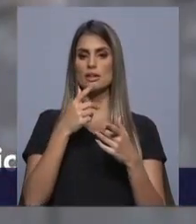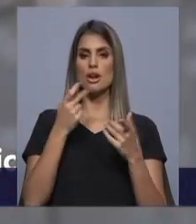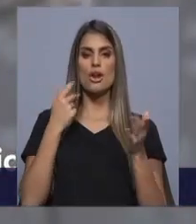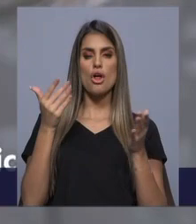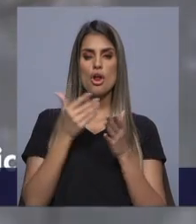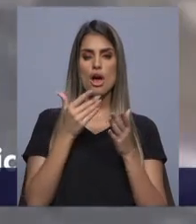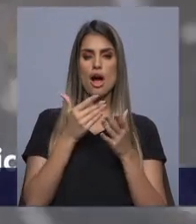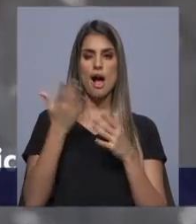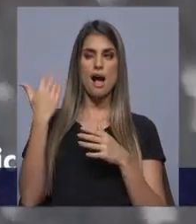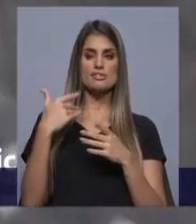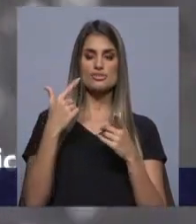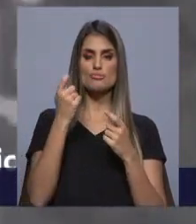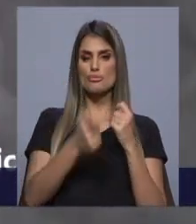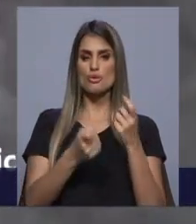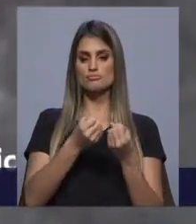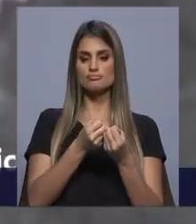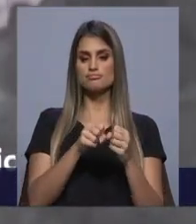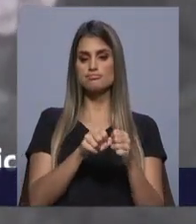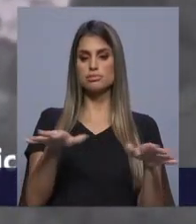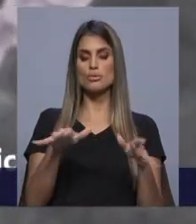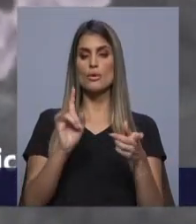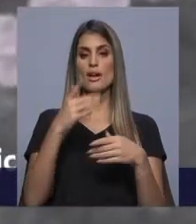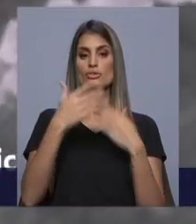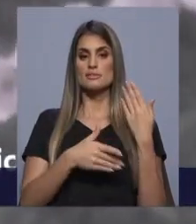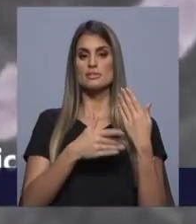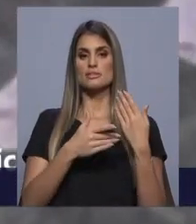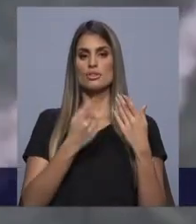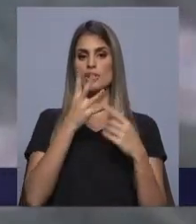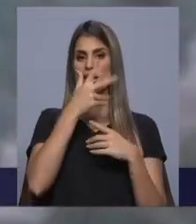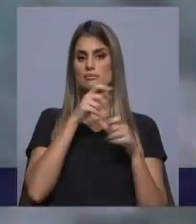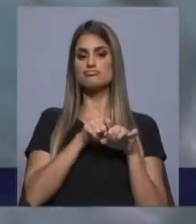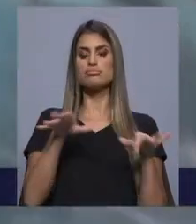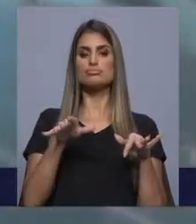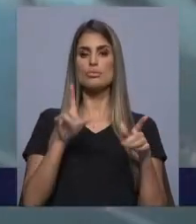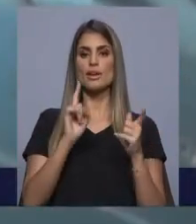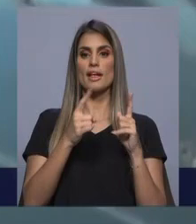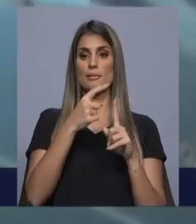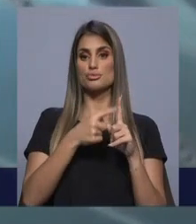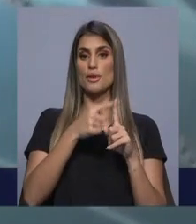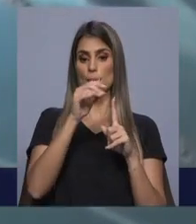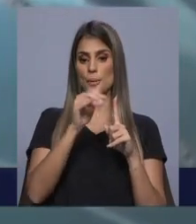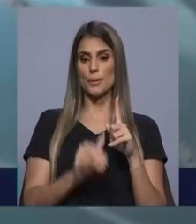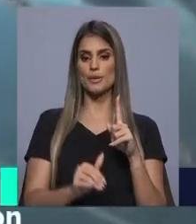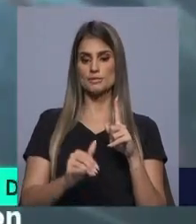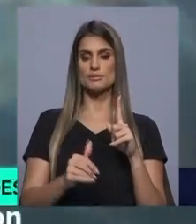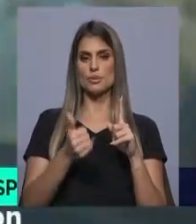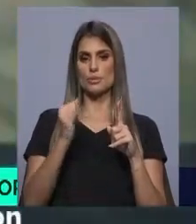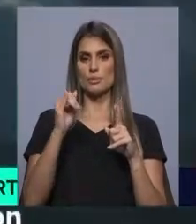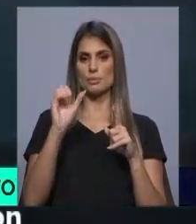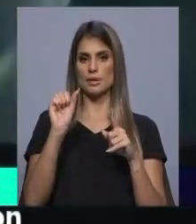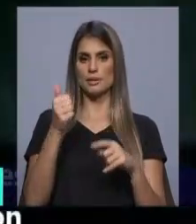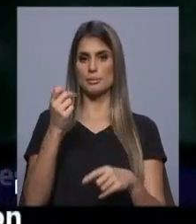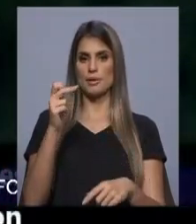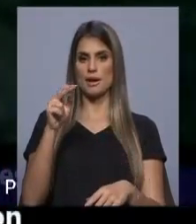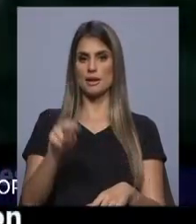e que ao longo do tempo expandiu-se. O que é que acontece quando temos algo muito quente que se expande? arrefece. E, portanto, a história do Big Bang, a história do universo,